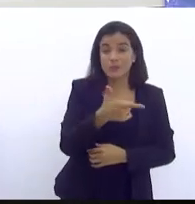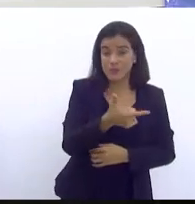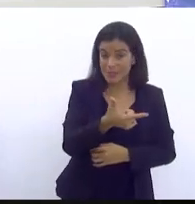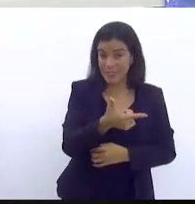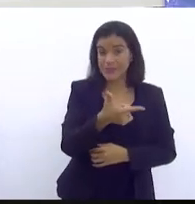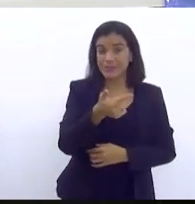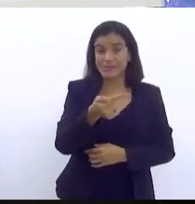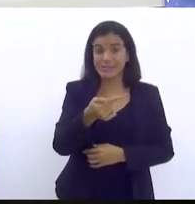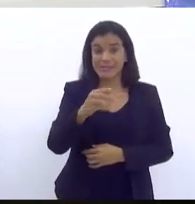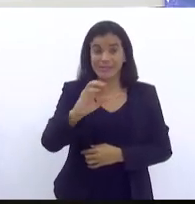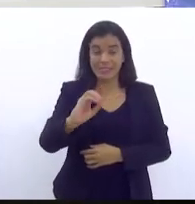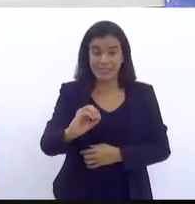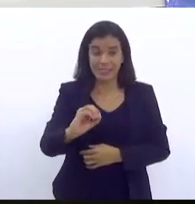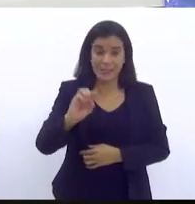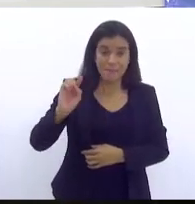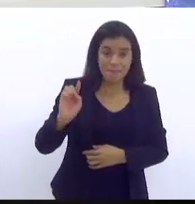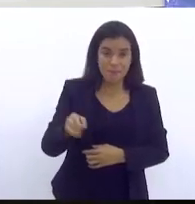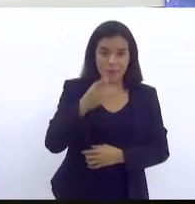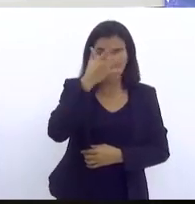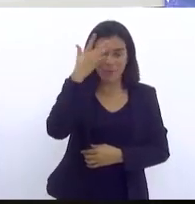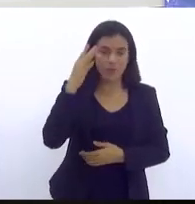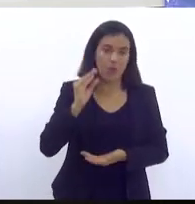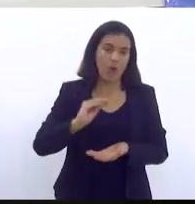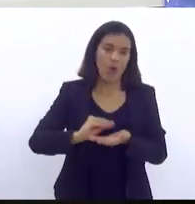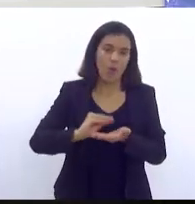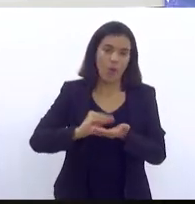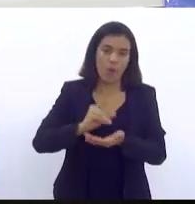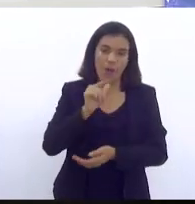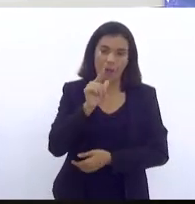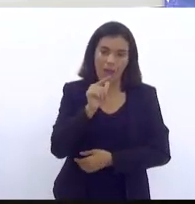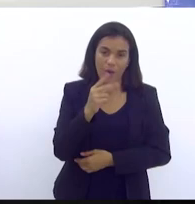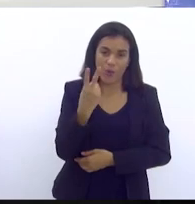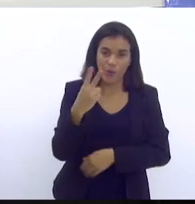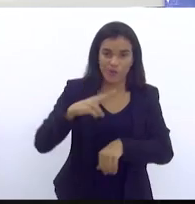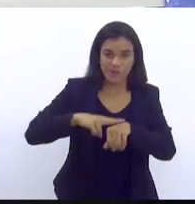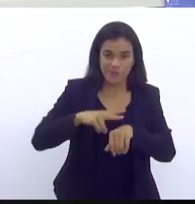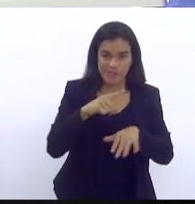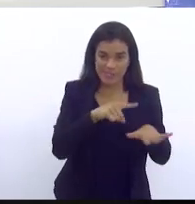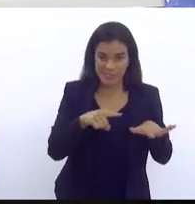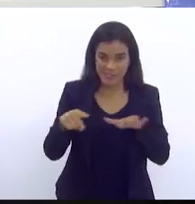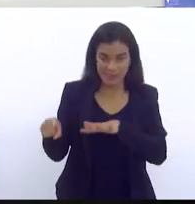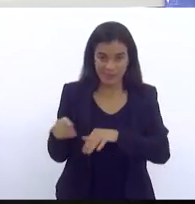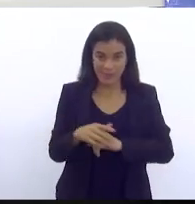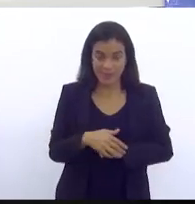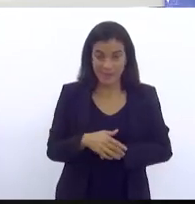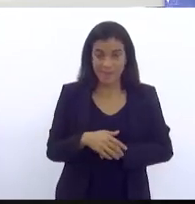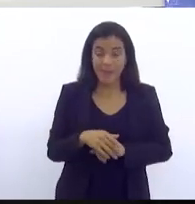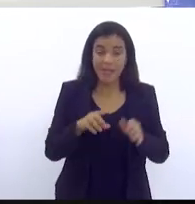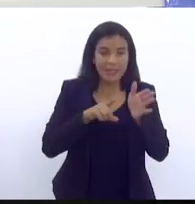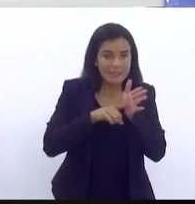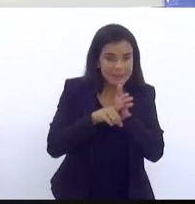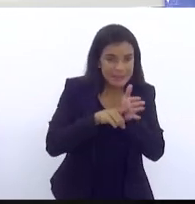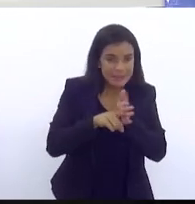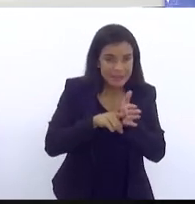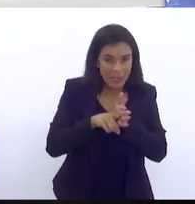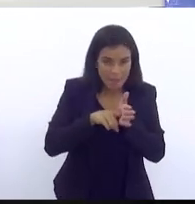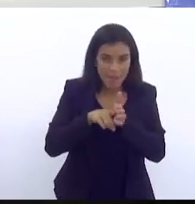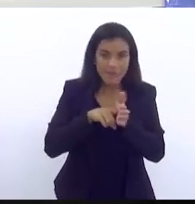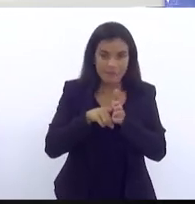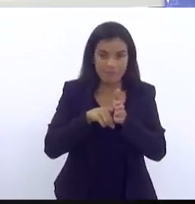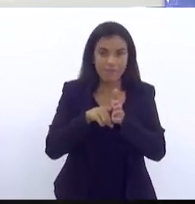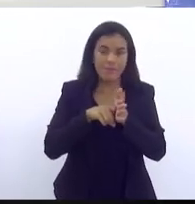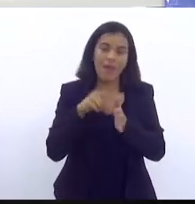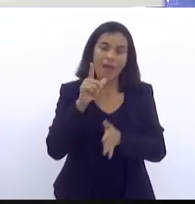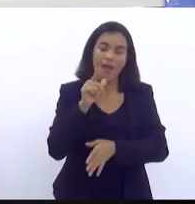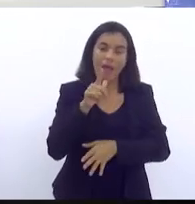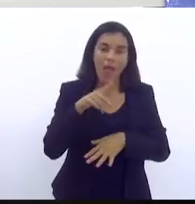270.000 pessoas com falta de água duas vezes na semana na nossa pesquisa quando falta água